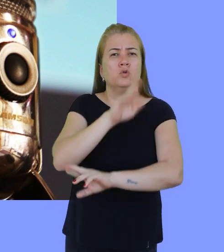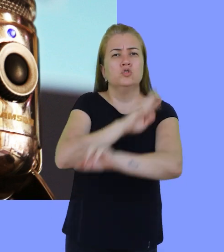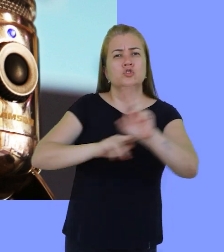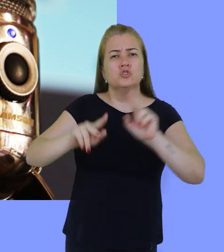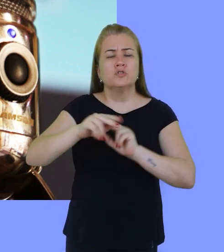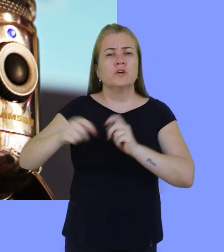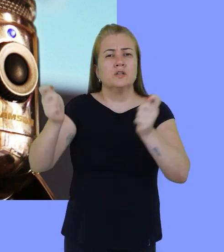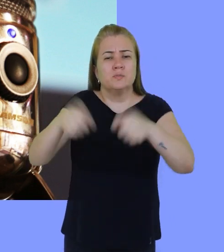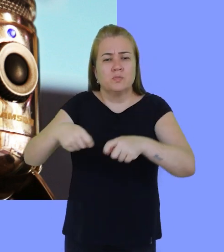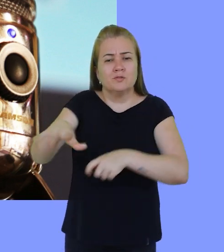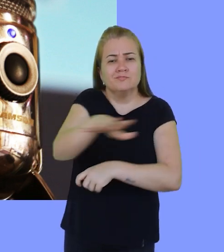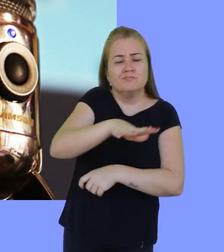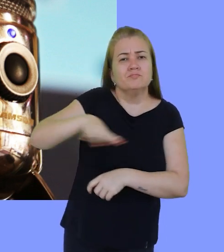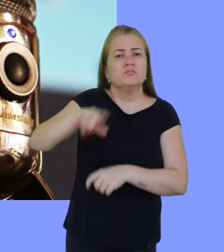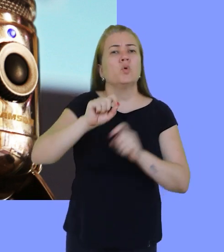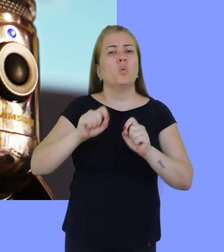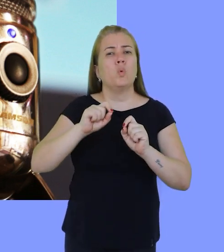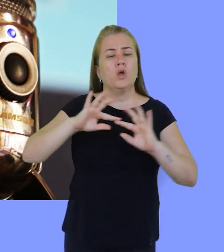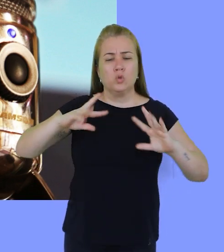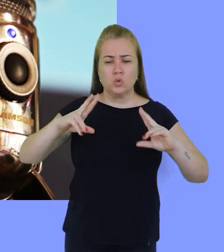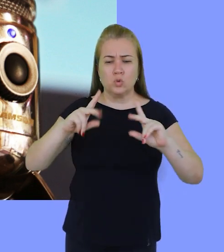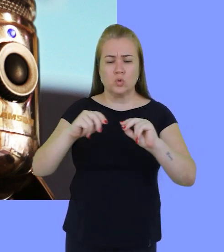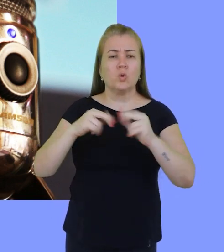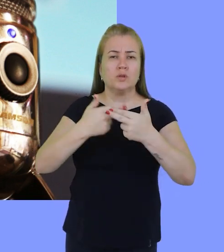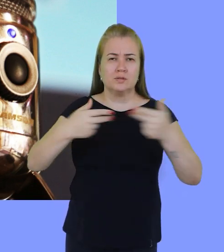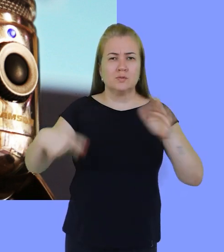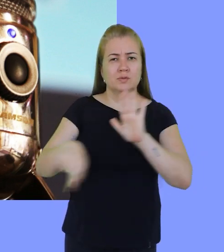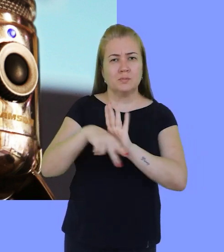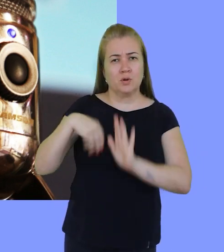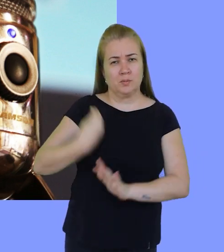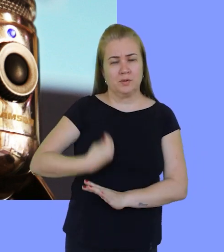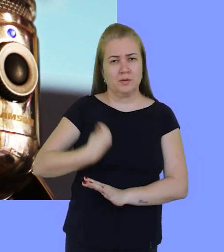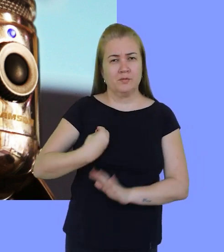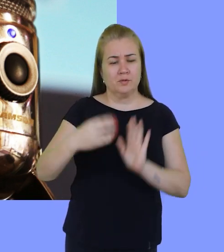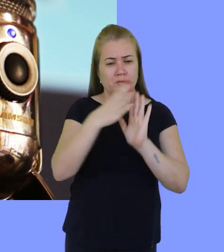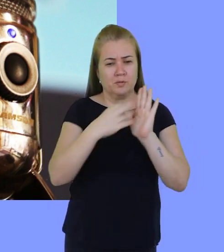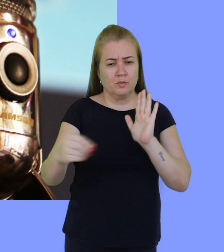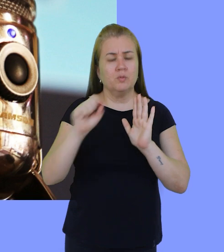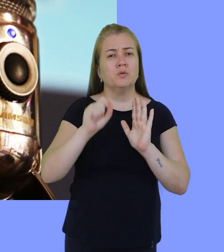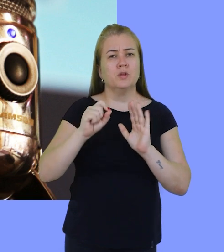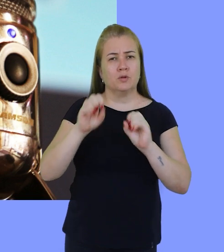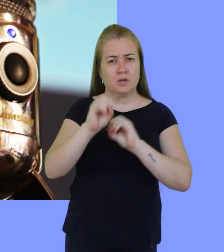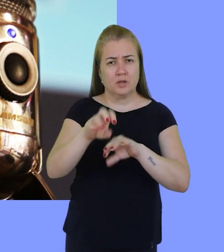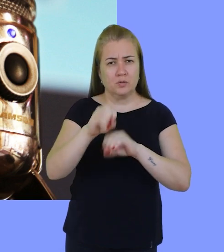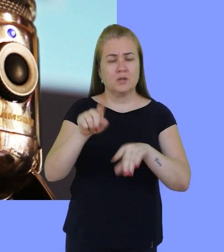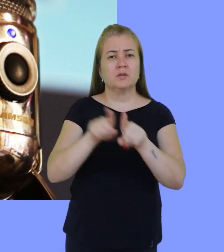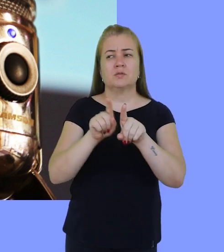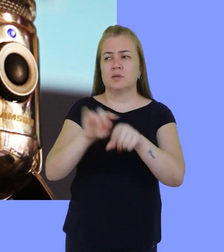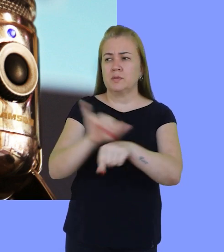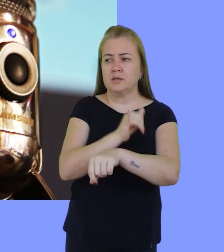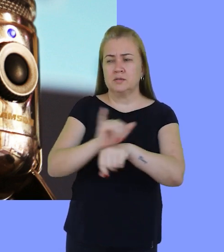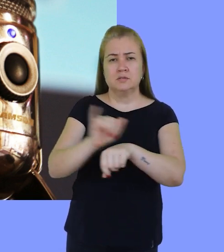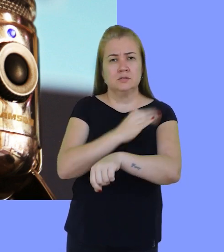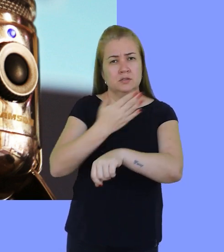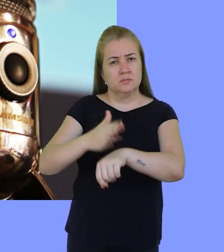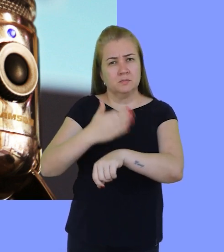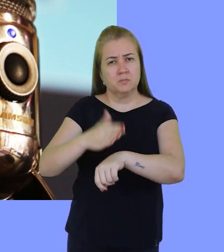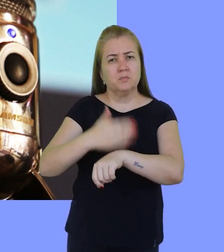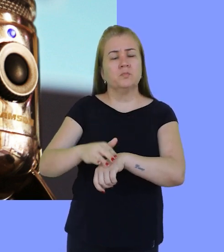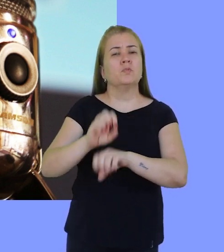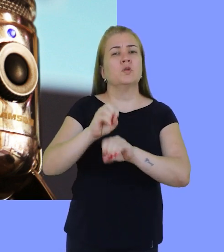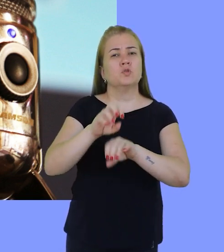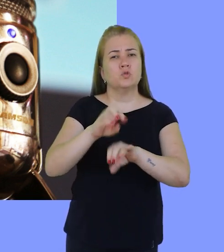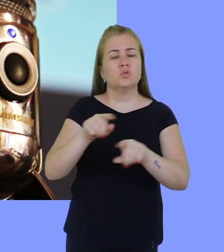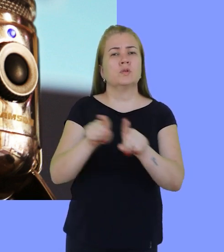dimensões, para todos os aspectos da sua vida, por meio de um modelo de educação e práticas educativas em